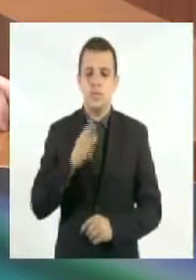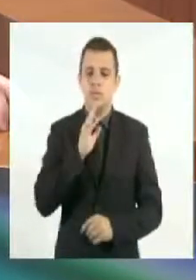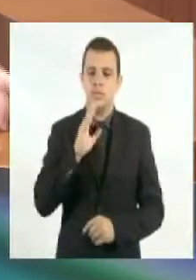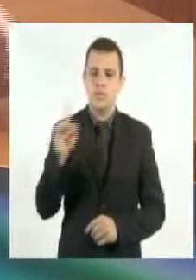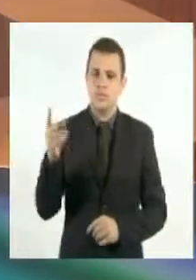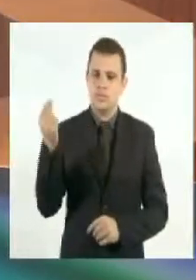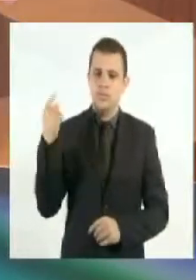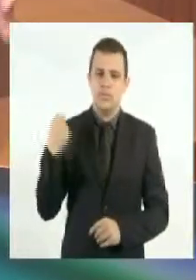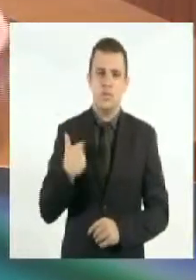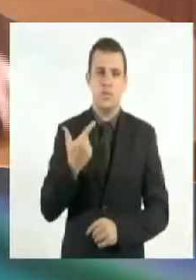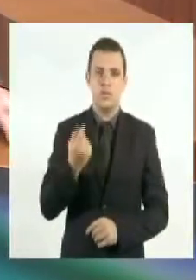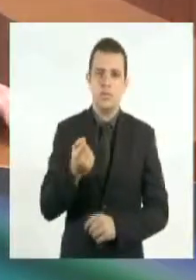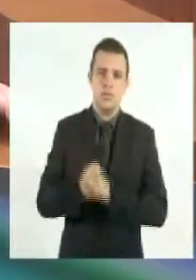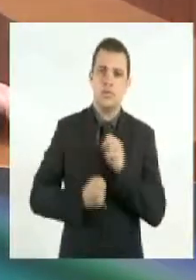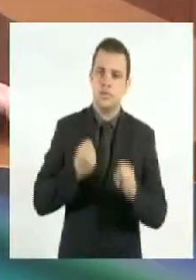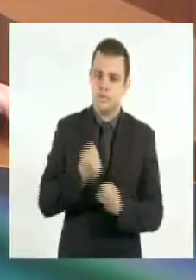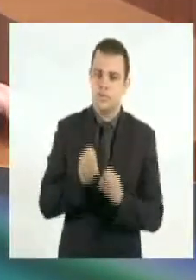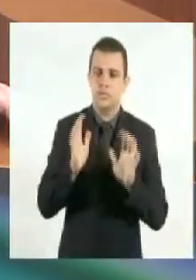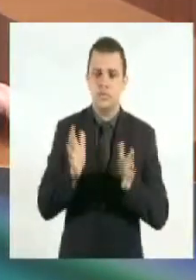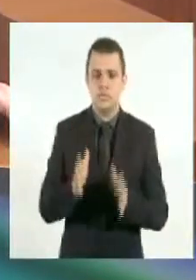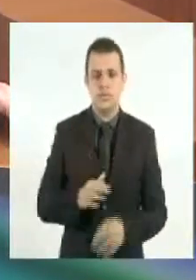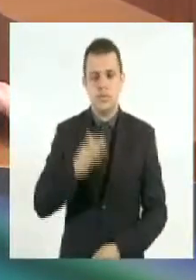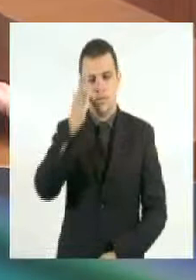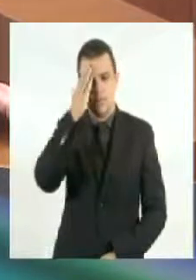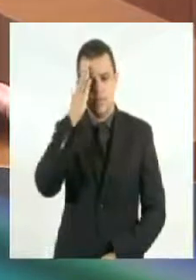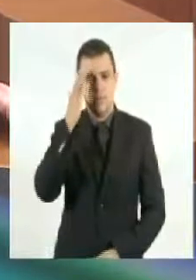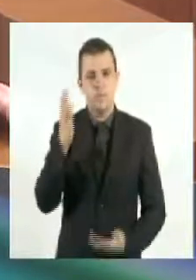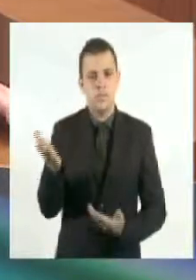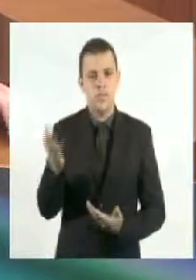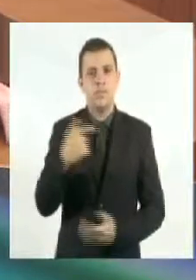20 anos, embora sem intimidade, mas costuma ser um sujeito gentil,